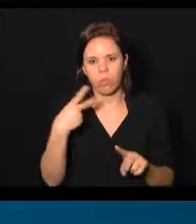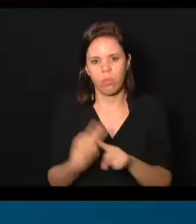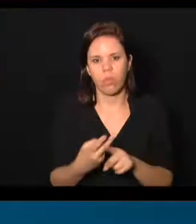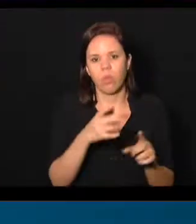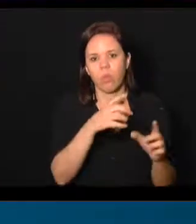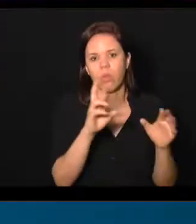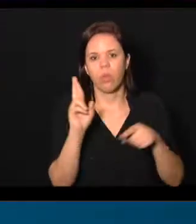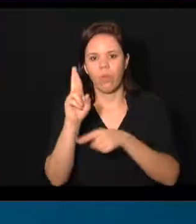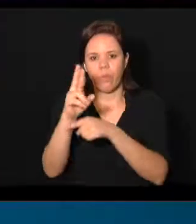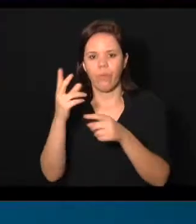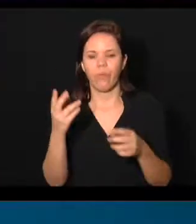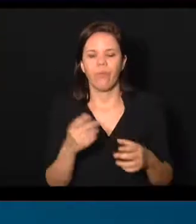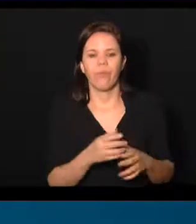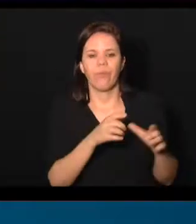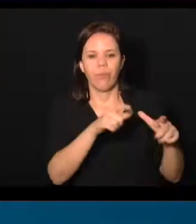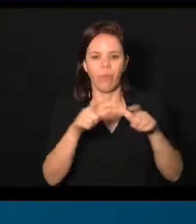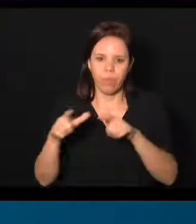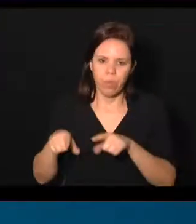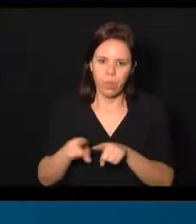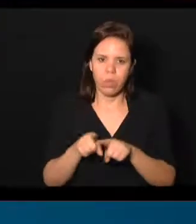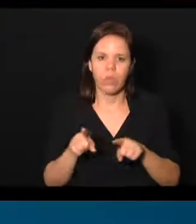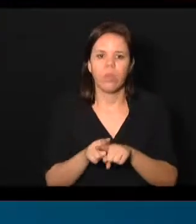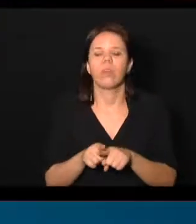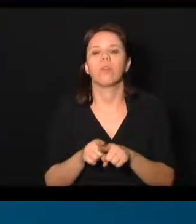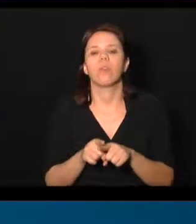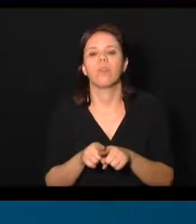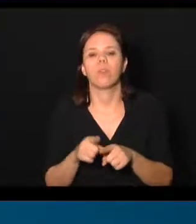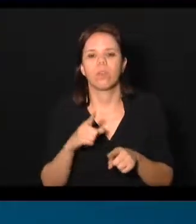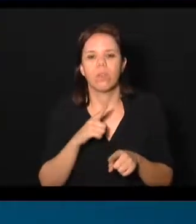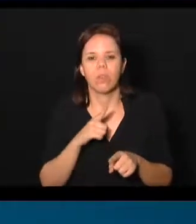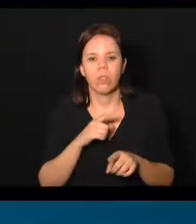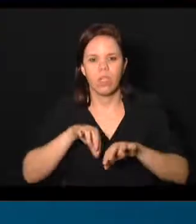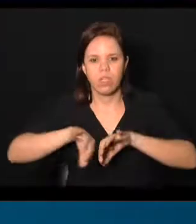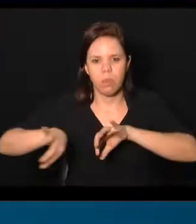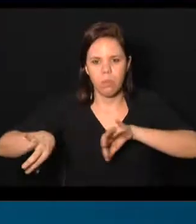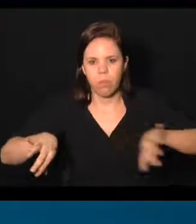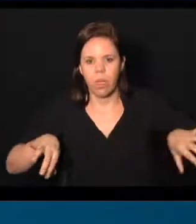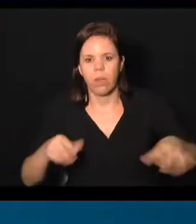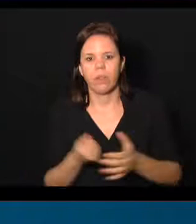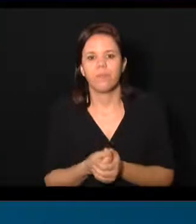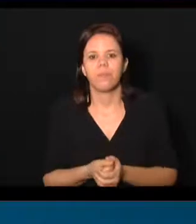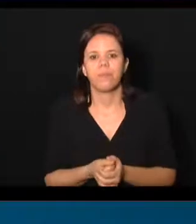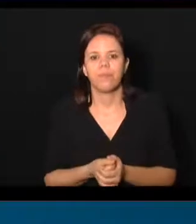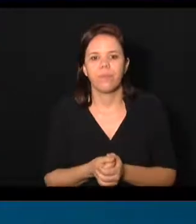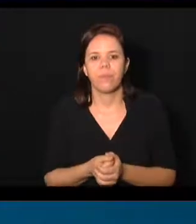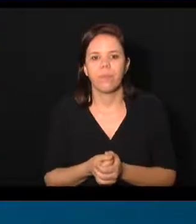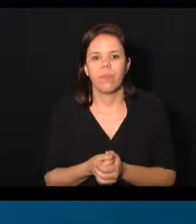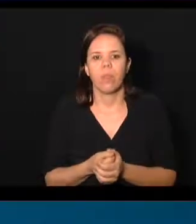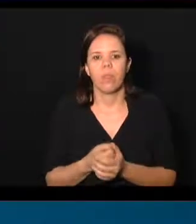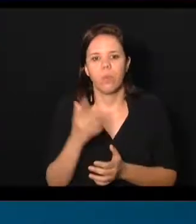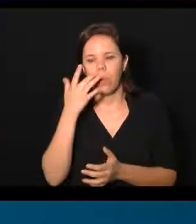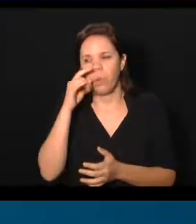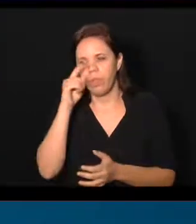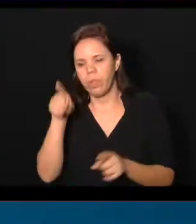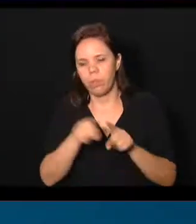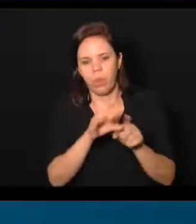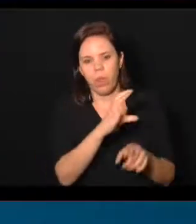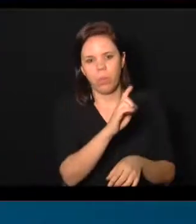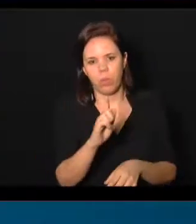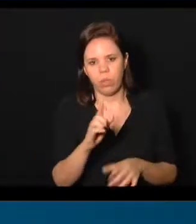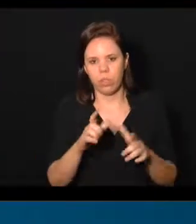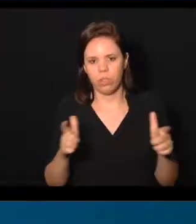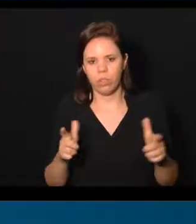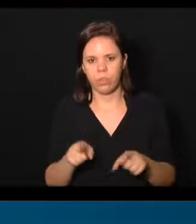de referência na descrição da linha demarcatória que define a divisa entre os distritos do Ouro Verde e do Campo